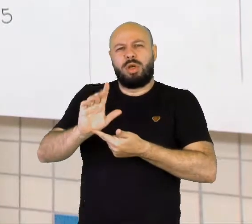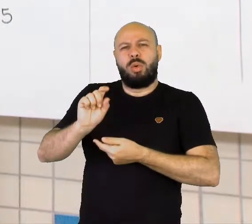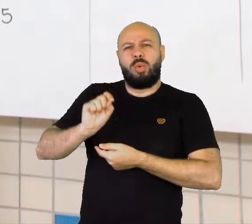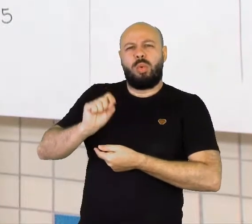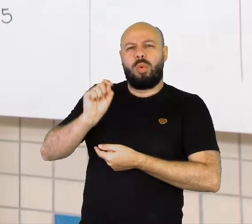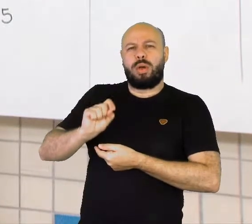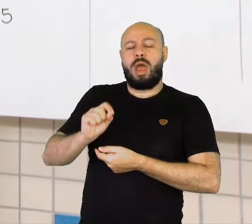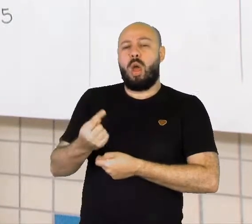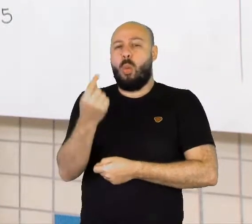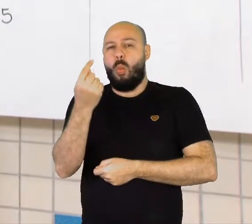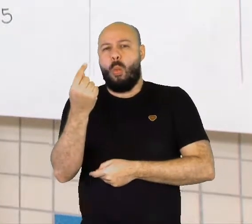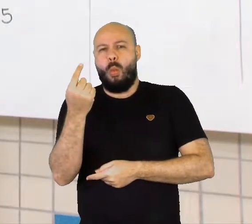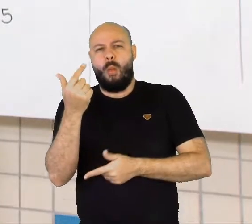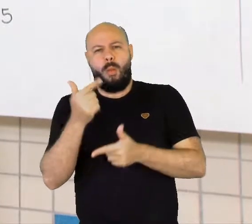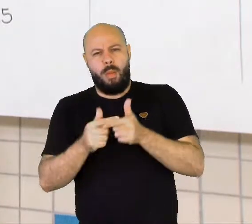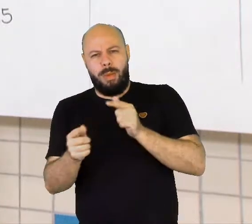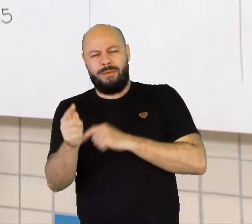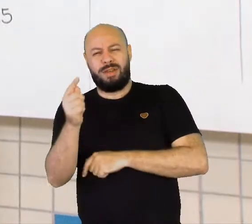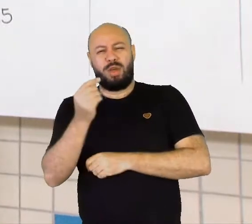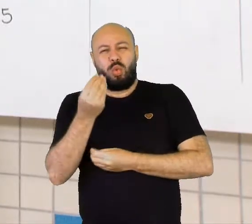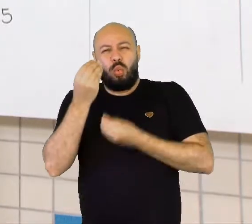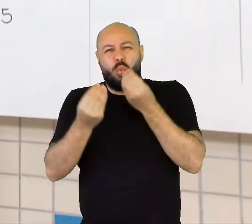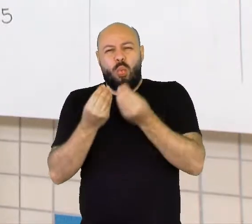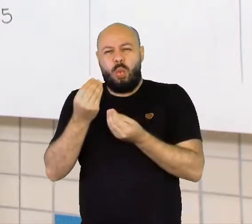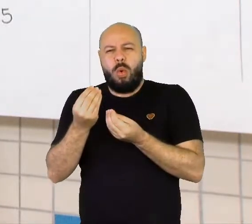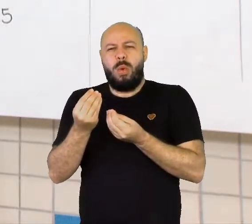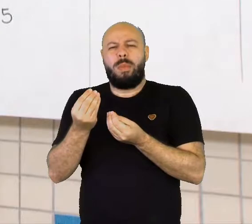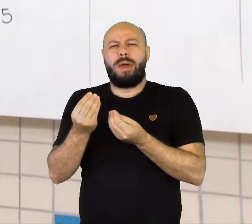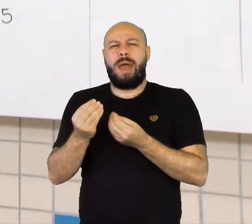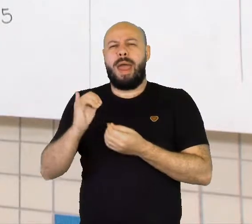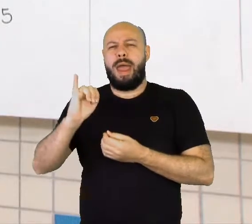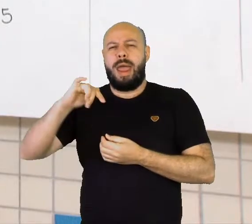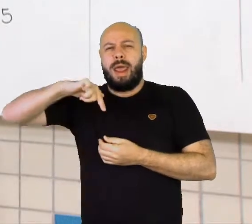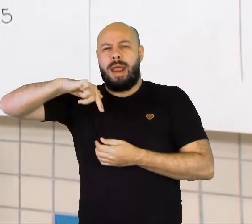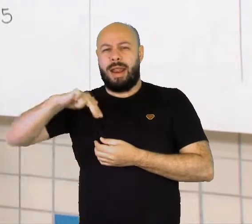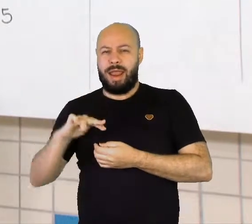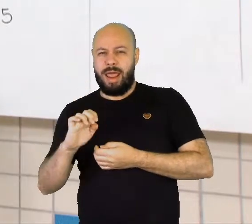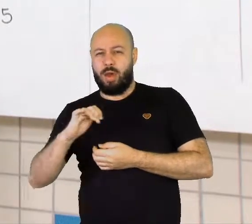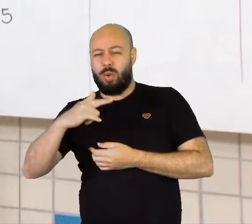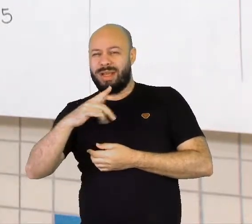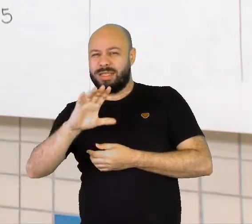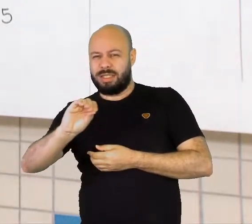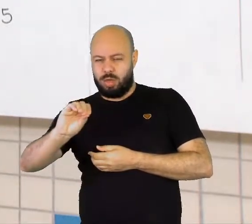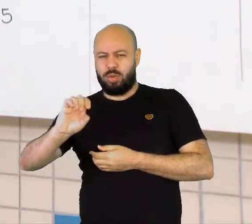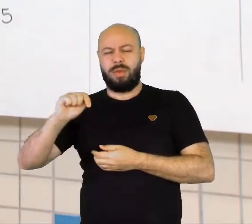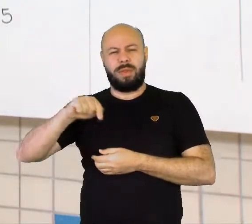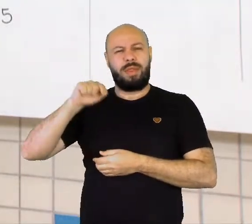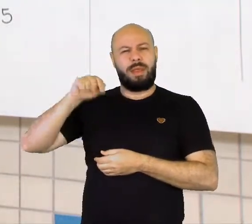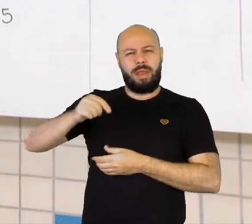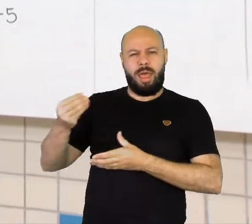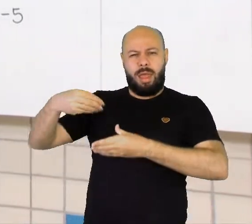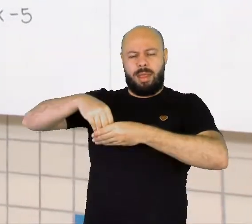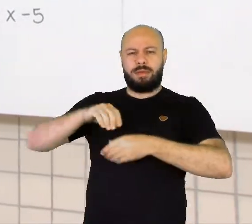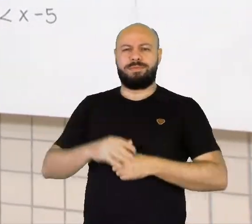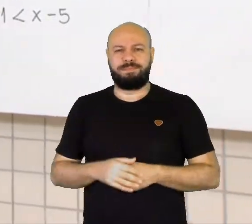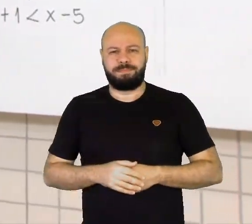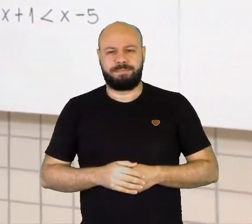um problema que vocês vão ver como que o conceito de inequação ele está aqui, beleza? Vamos lá, olha